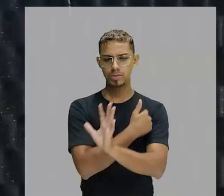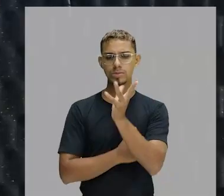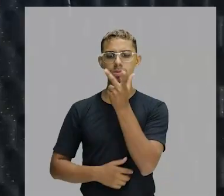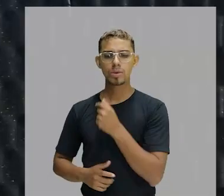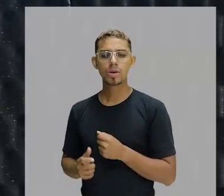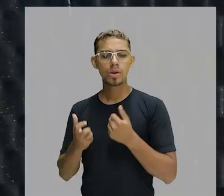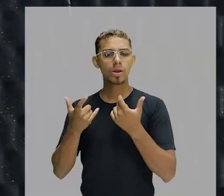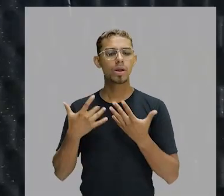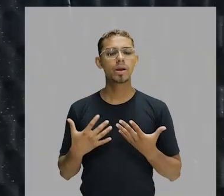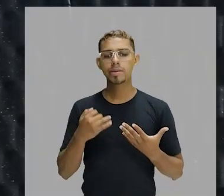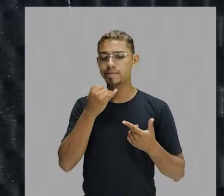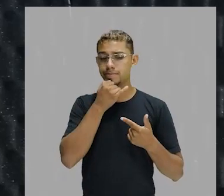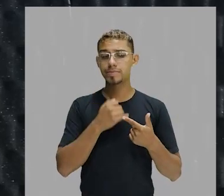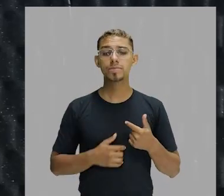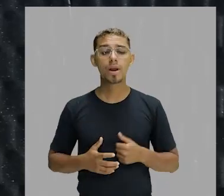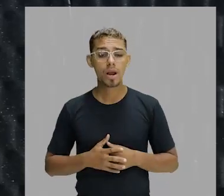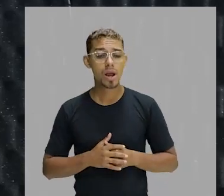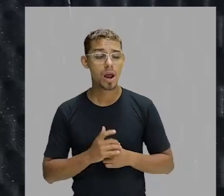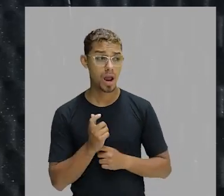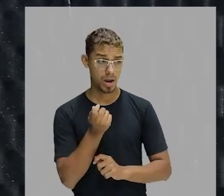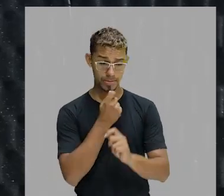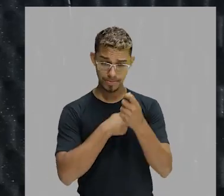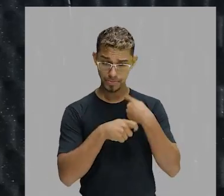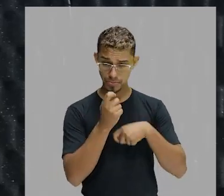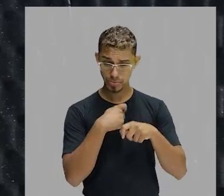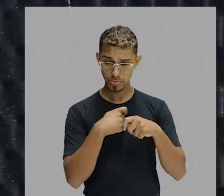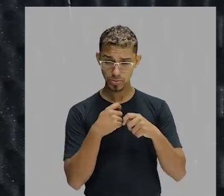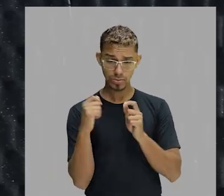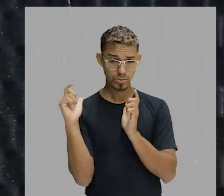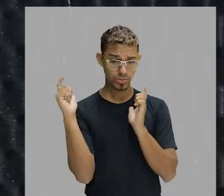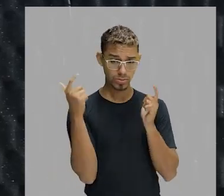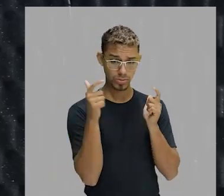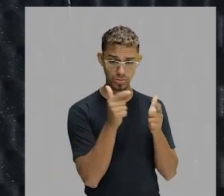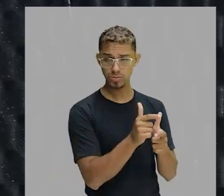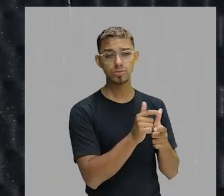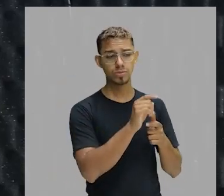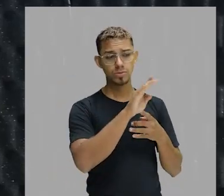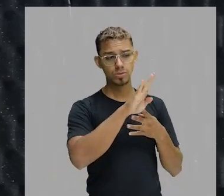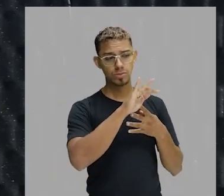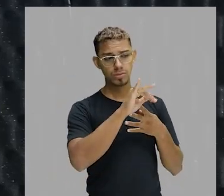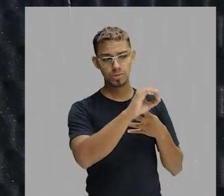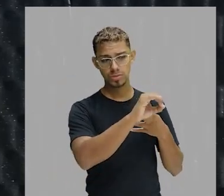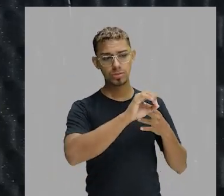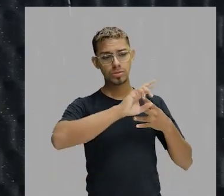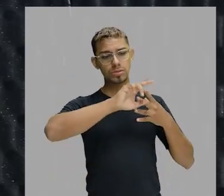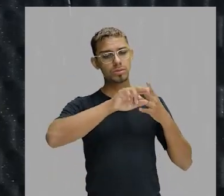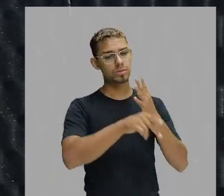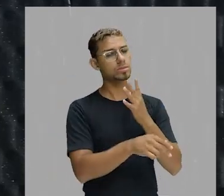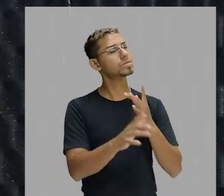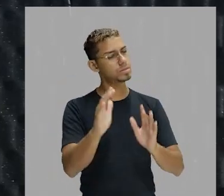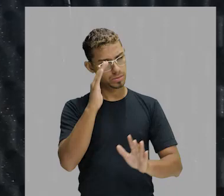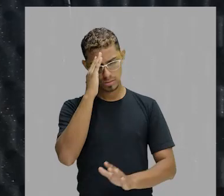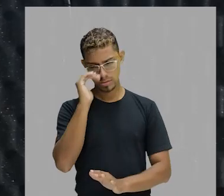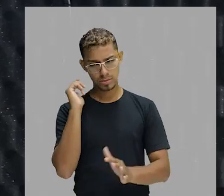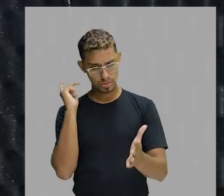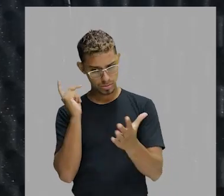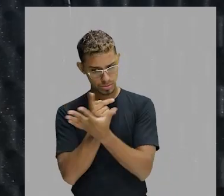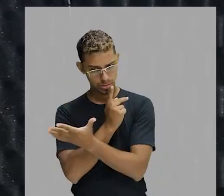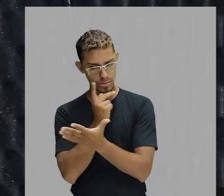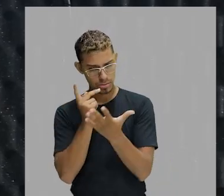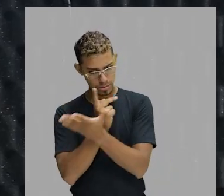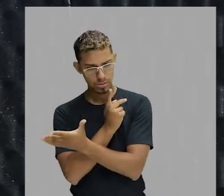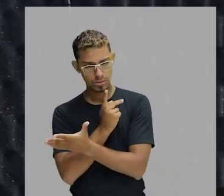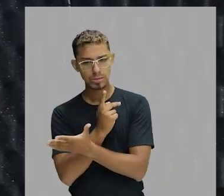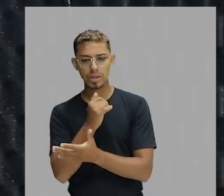deles é dizer que a atividade econômica no Brasil não reduz a biodiversidade, e a gente sabe que isso é errado, porque principalmente desde